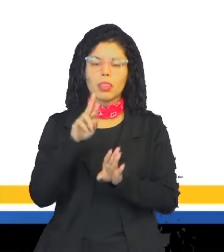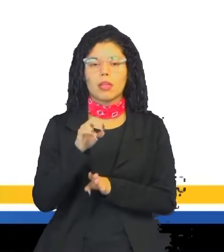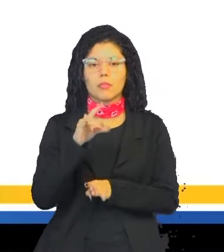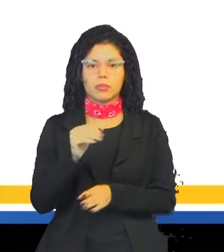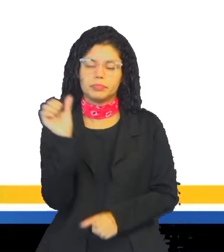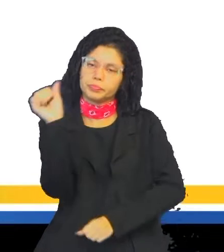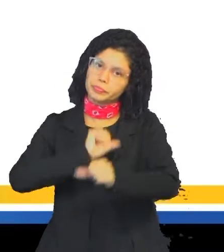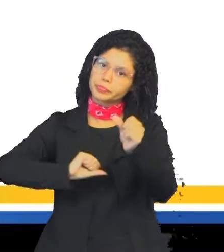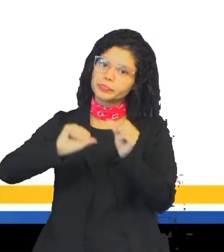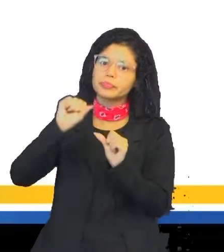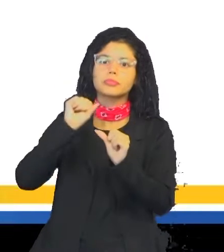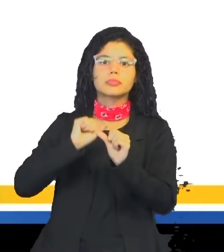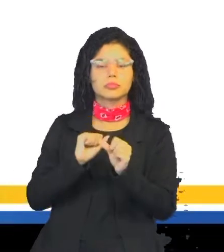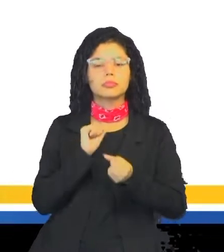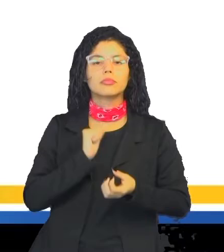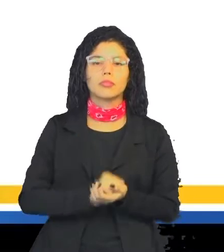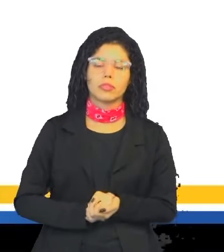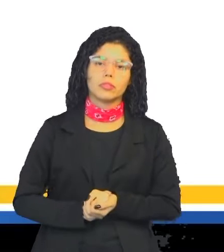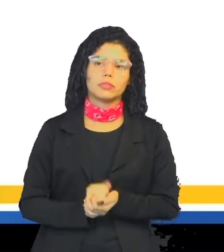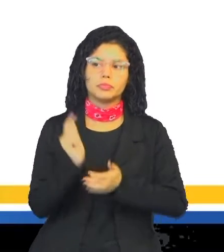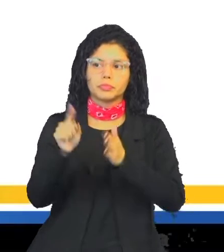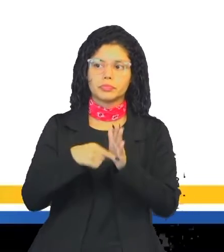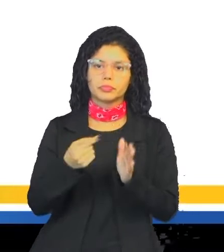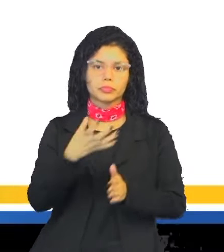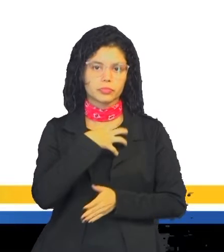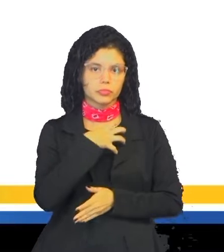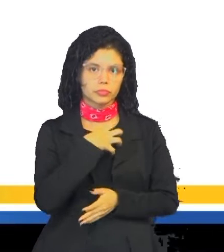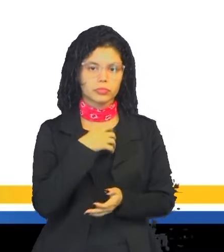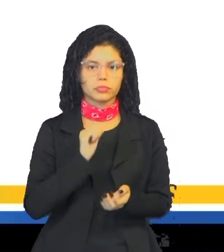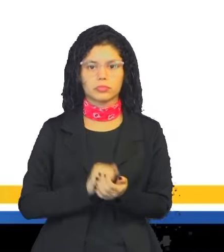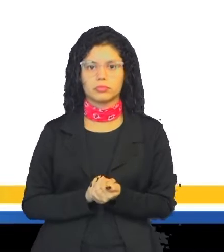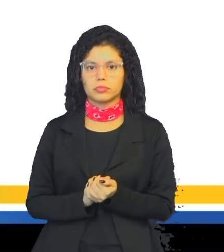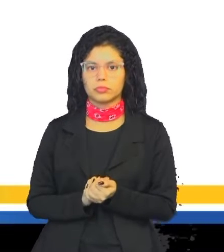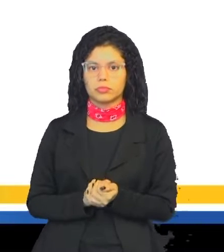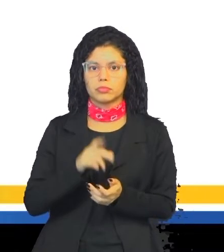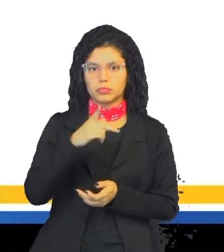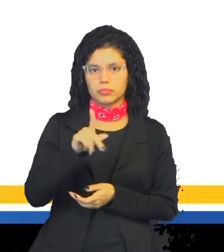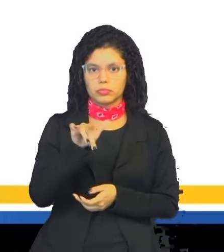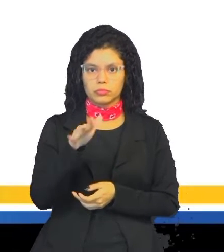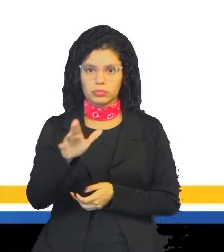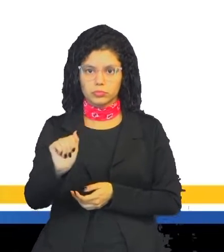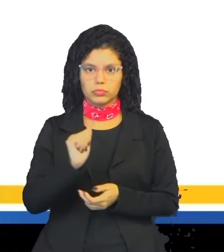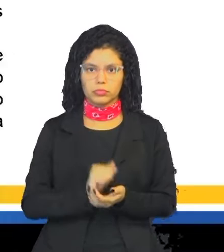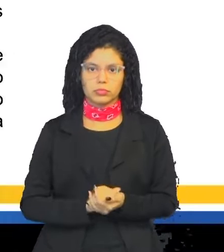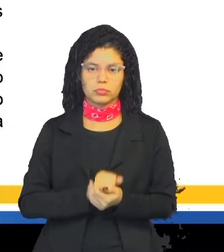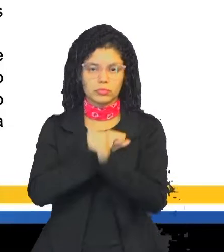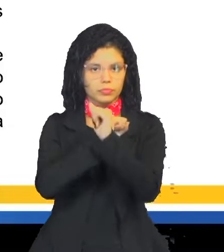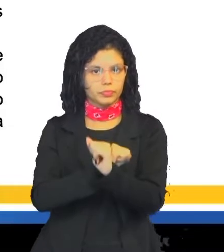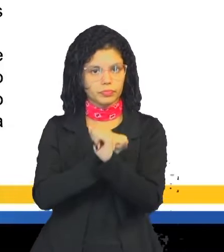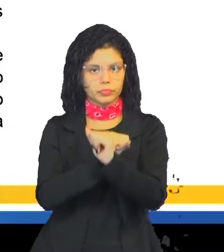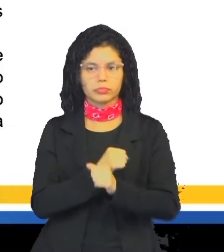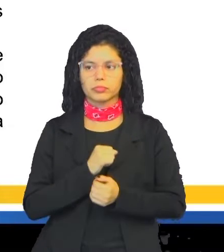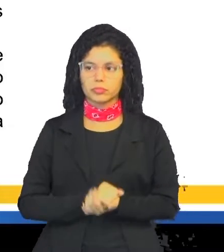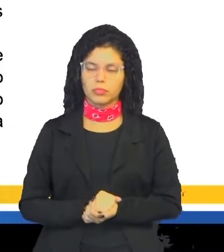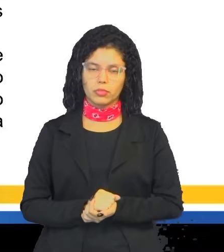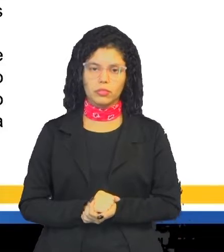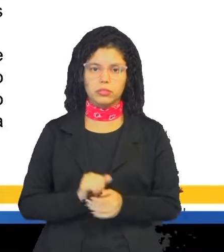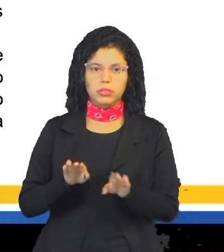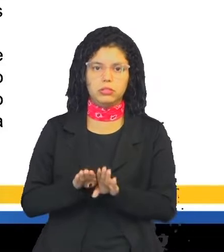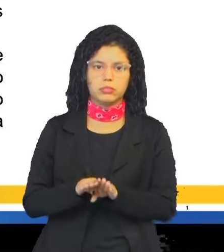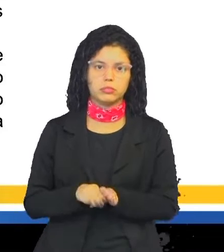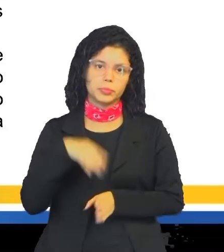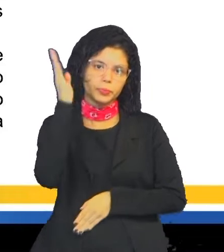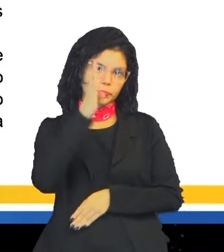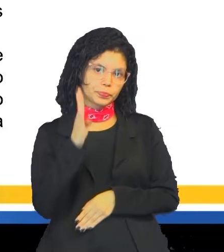eram trocados, no primeiro momento, por essas peças, humanas escravizadas.